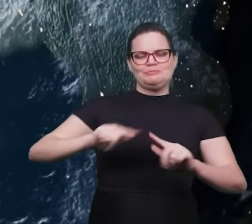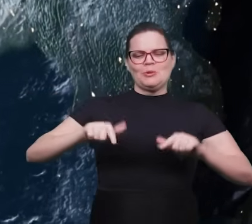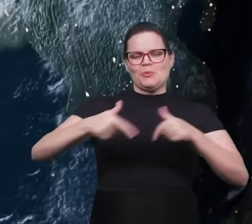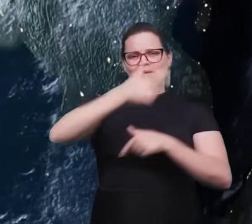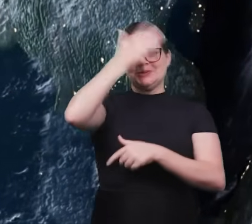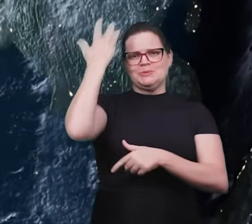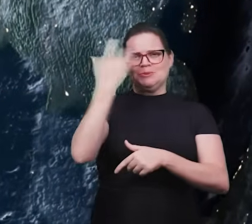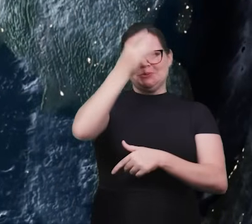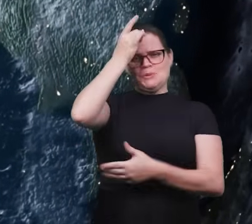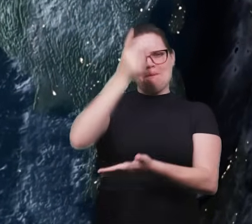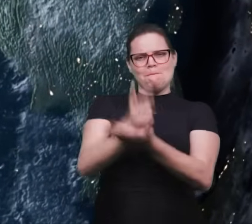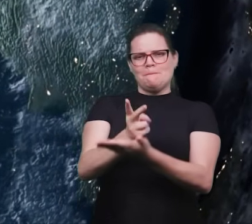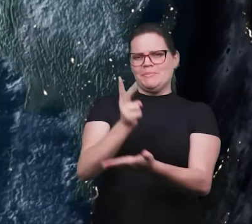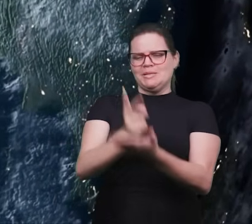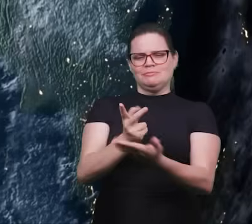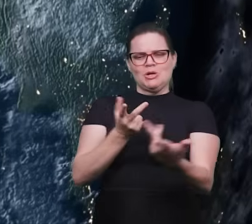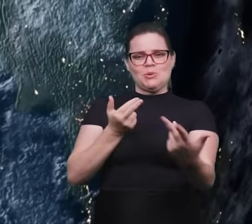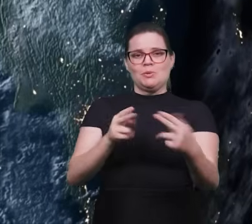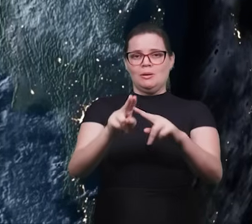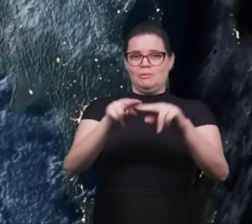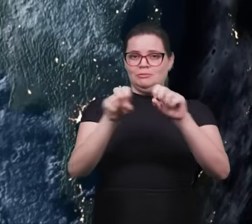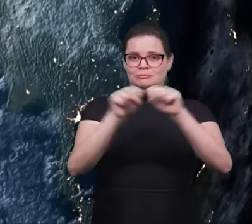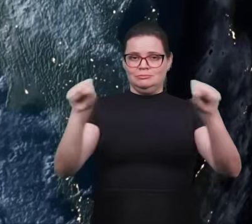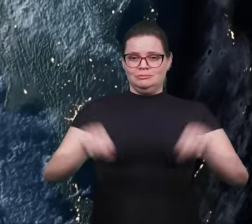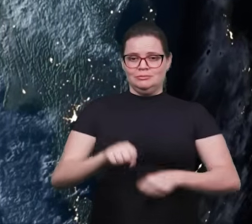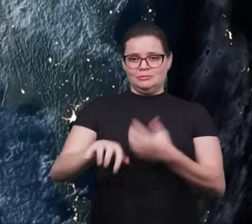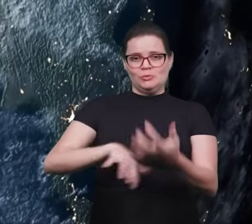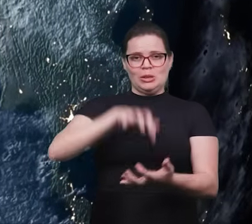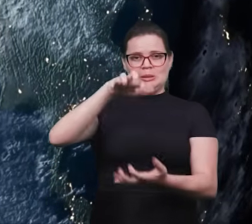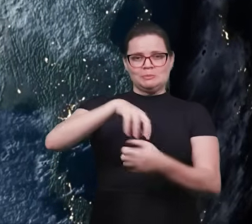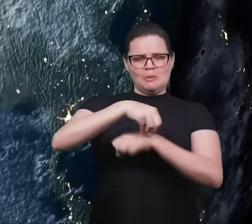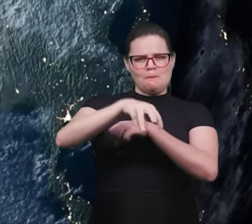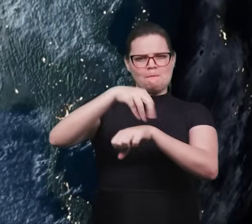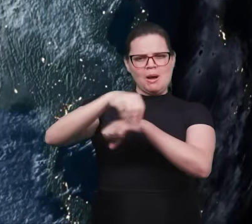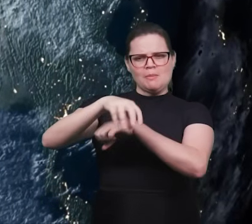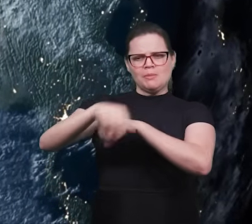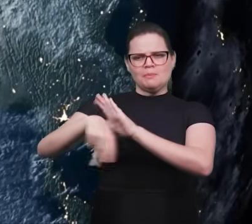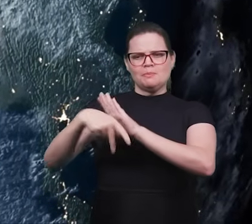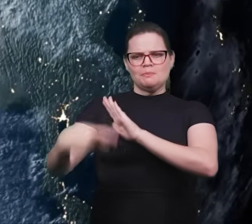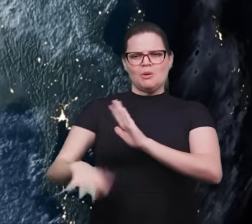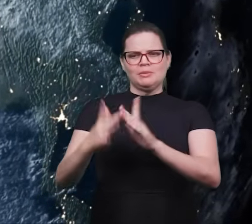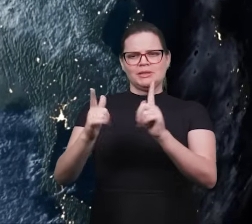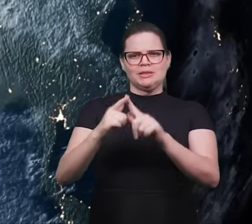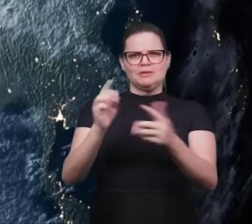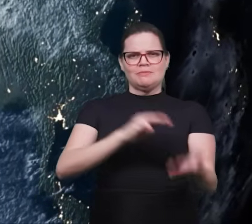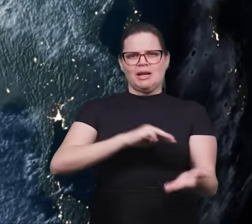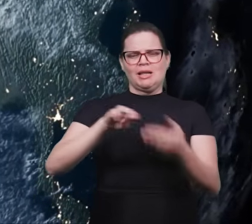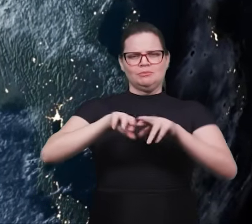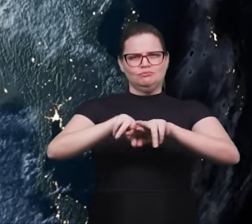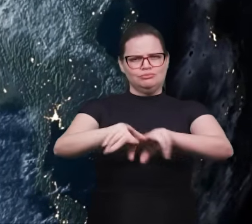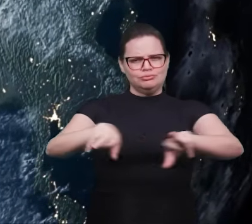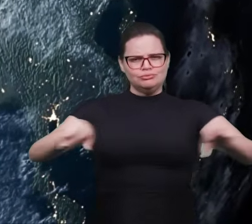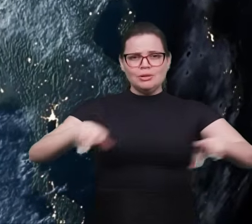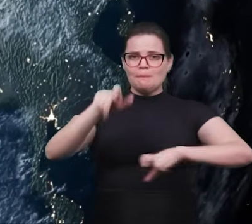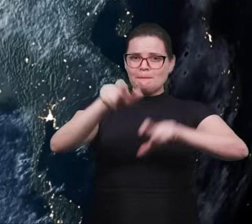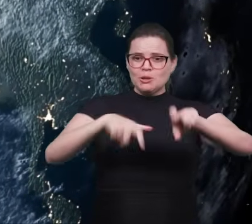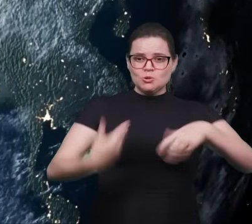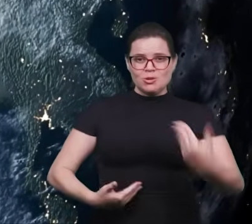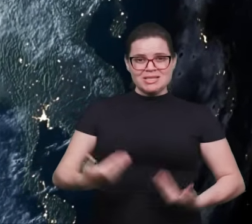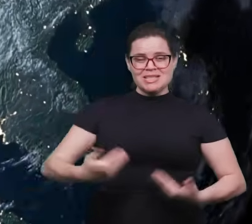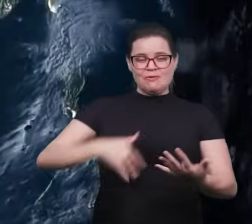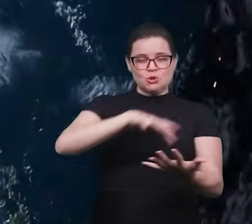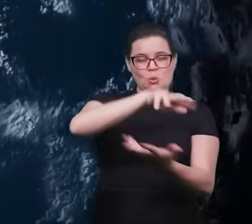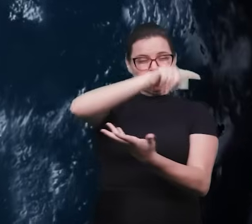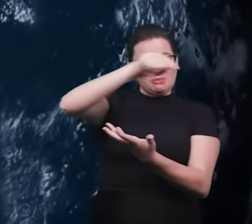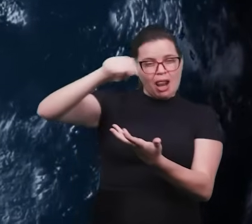espírito. Através do sistema de transmissão multiplataformas, os membros da Igreja Cristã Maranata de todo o